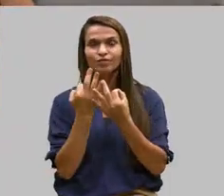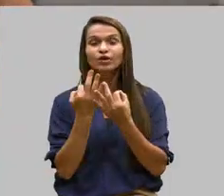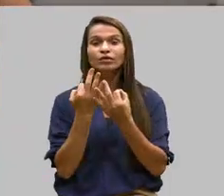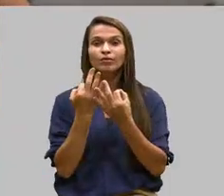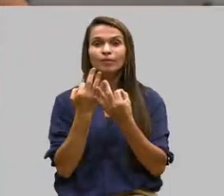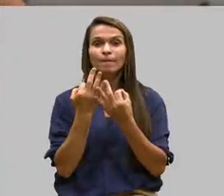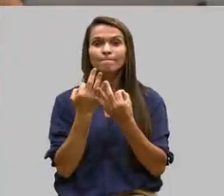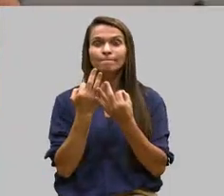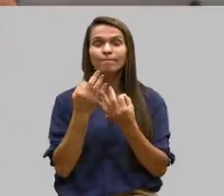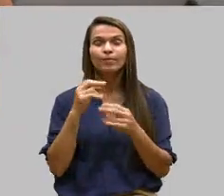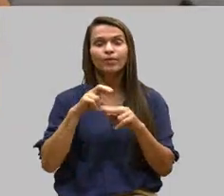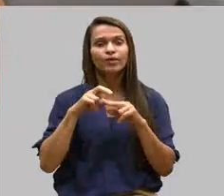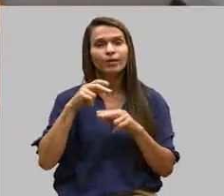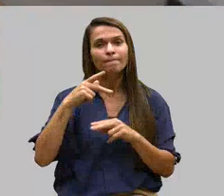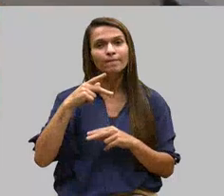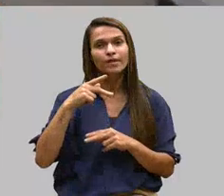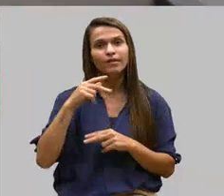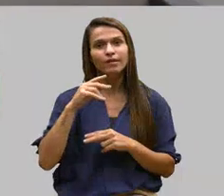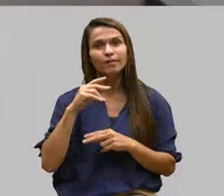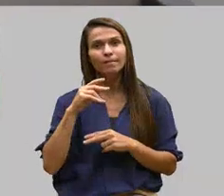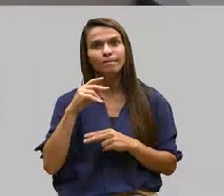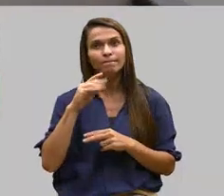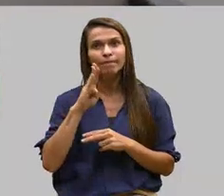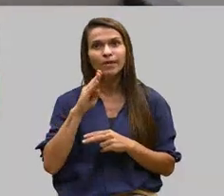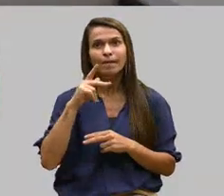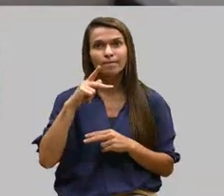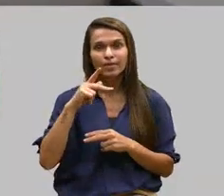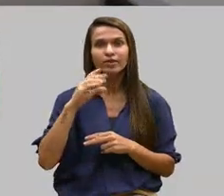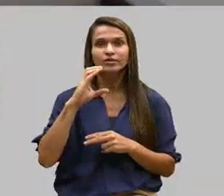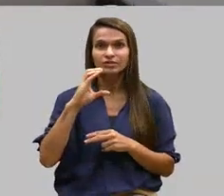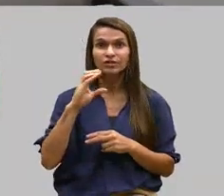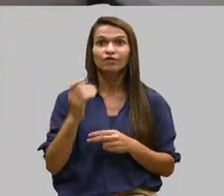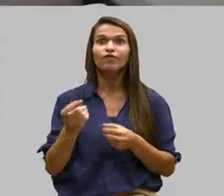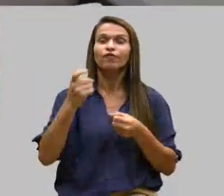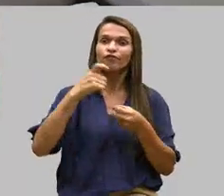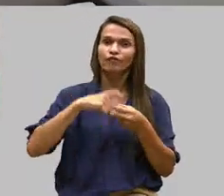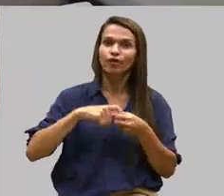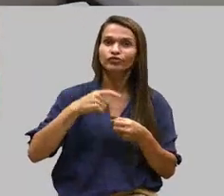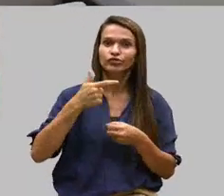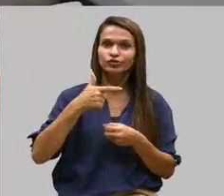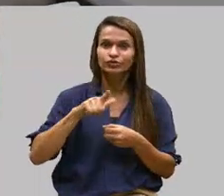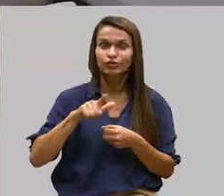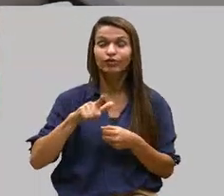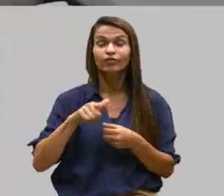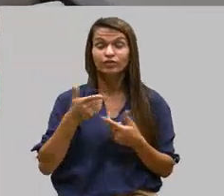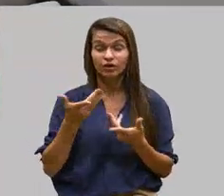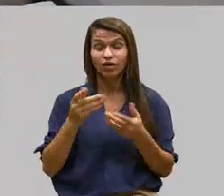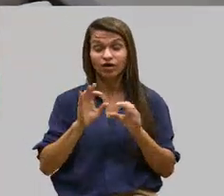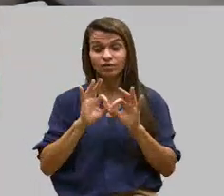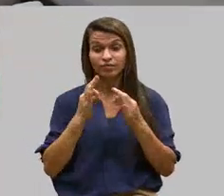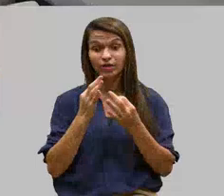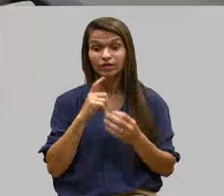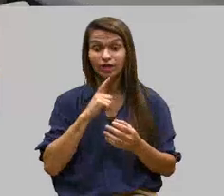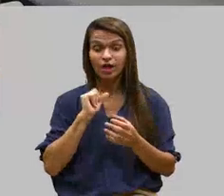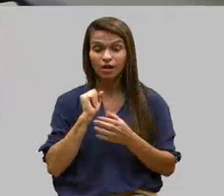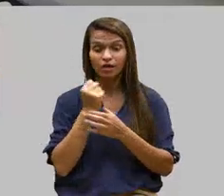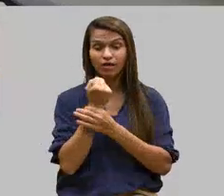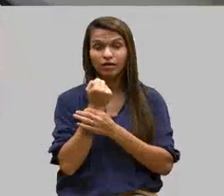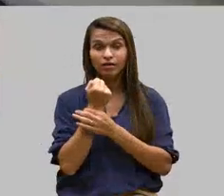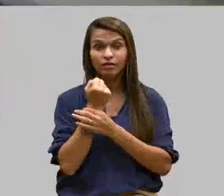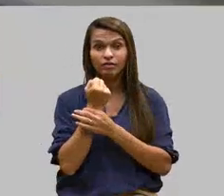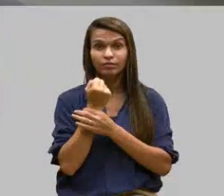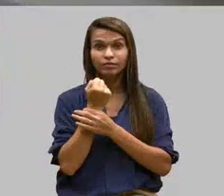volte a restaurar o seu BPC então eles têm as famílias eles têm a garantia que o BPC